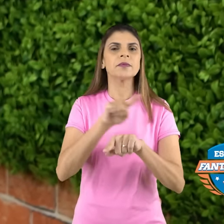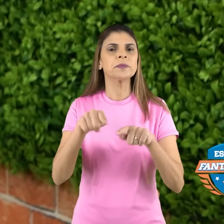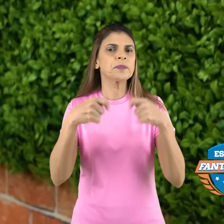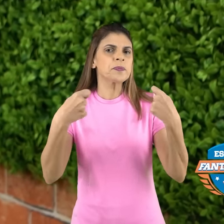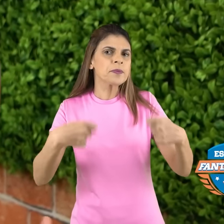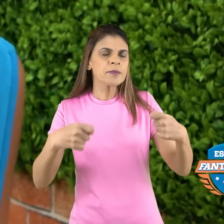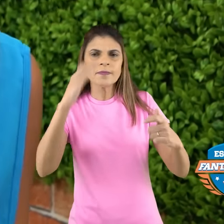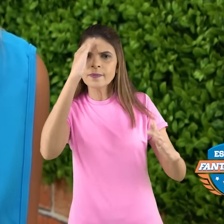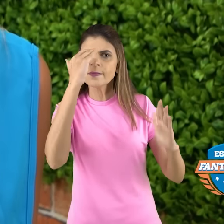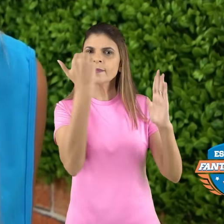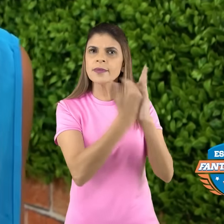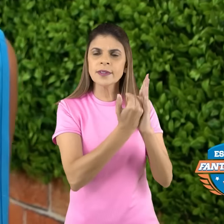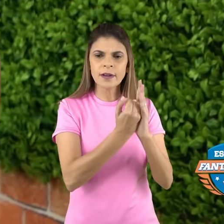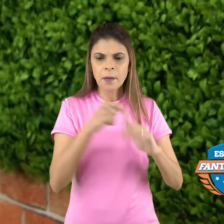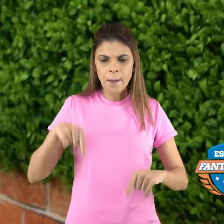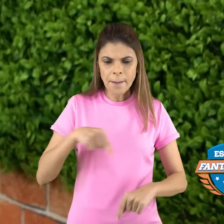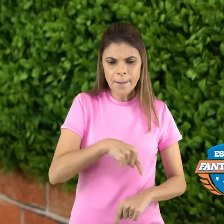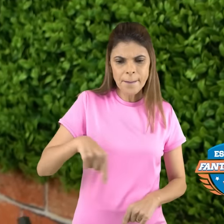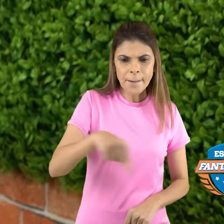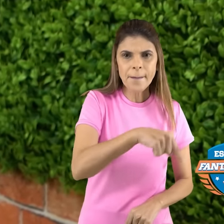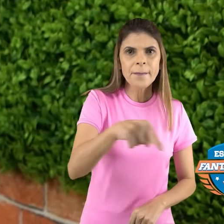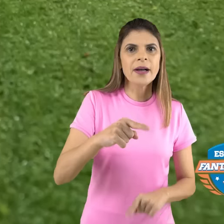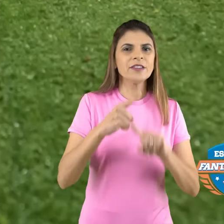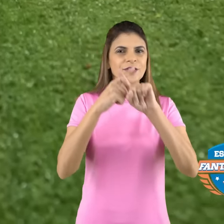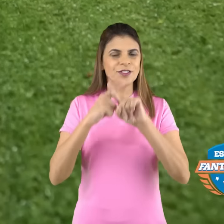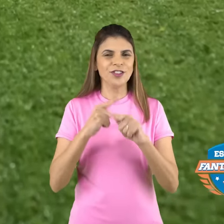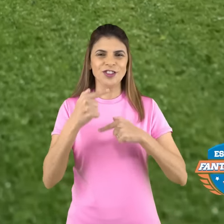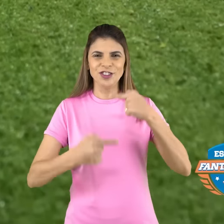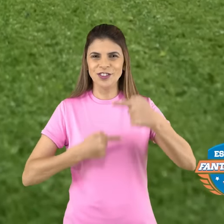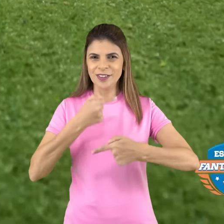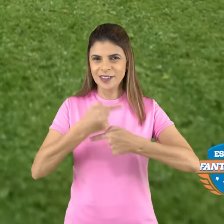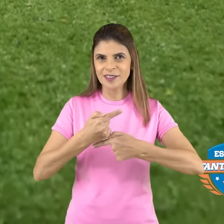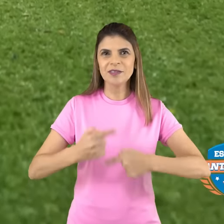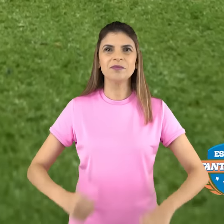que vocês vão ter que completar todo o circuito da gincana.